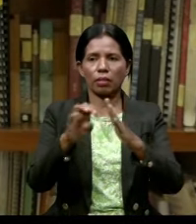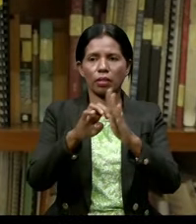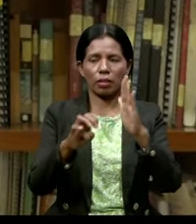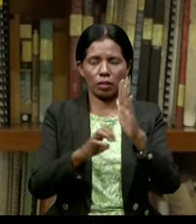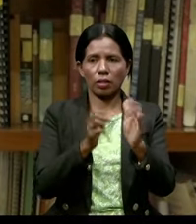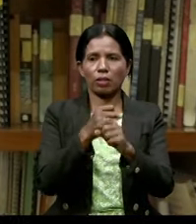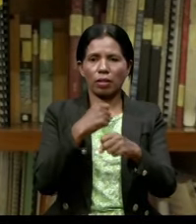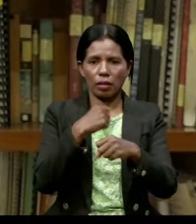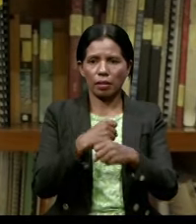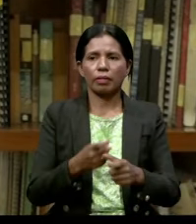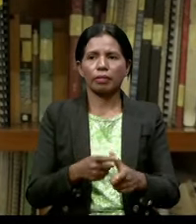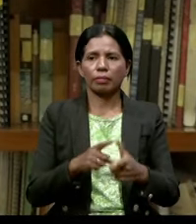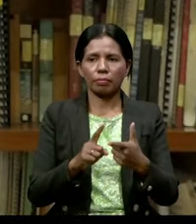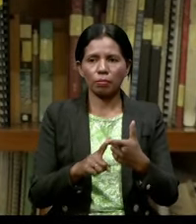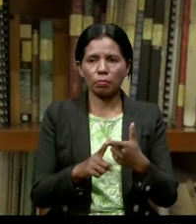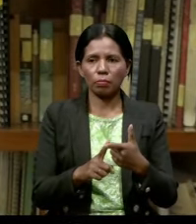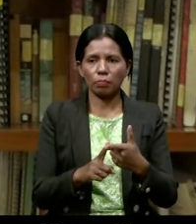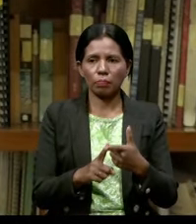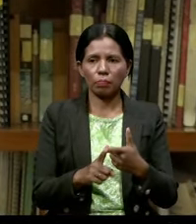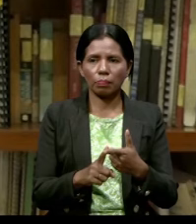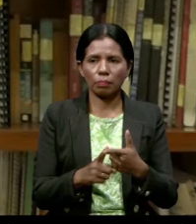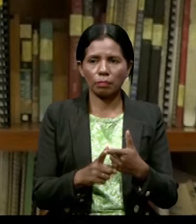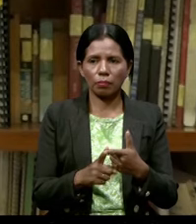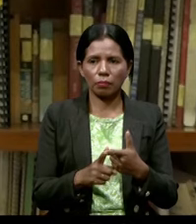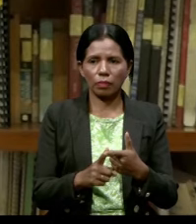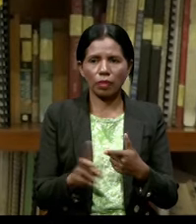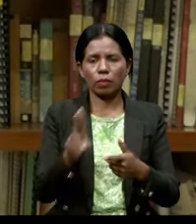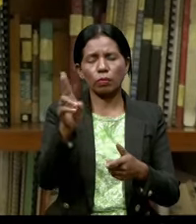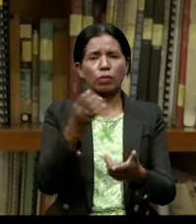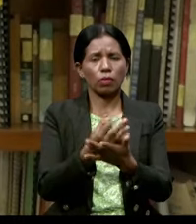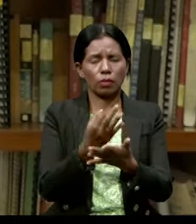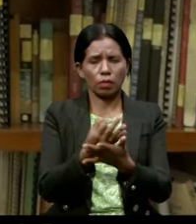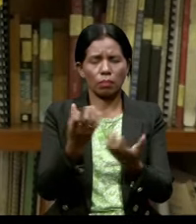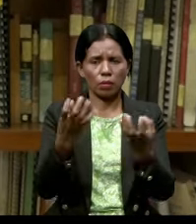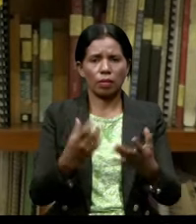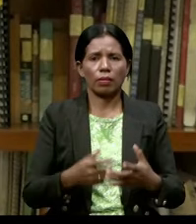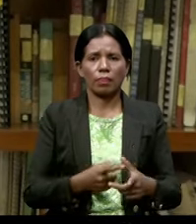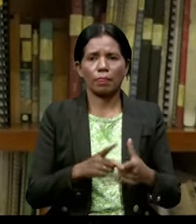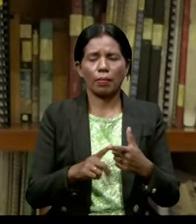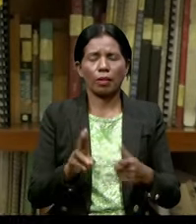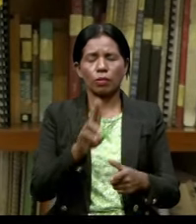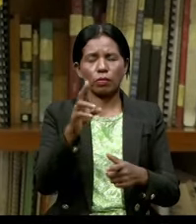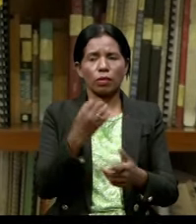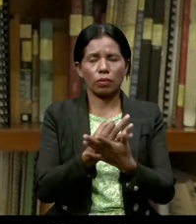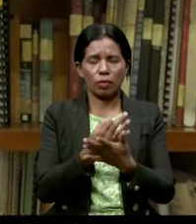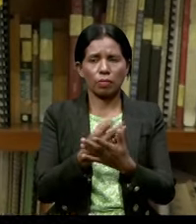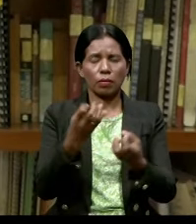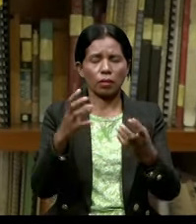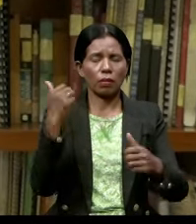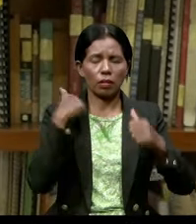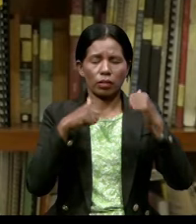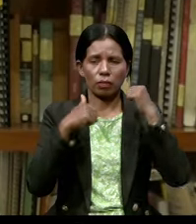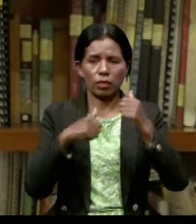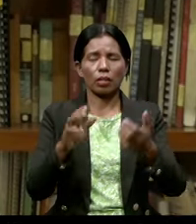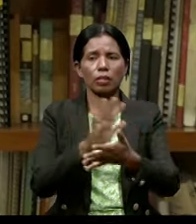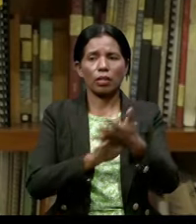halo, né, quase be osan barak nela, osan barak ba atividade cerimonial, pode ser neve,